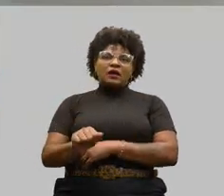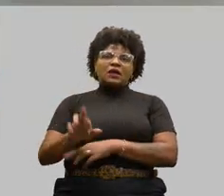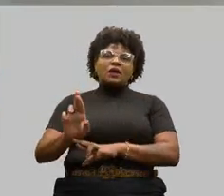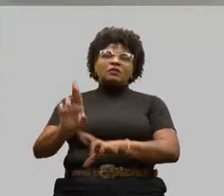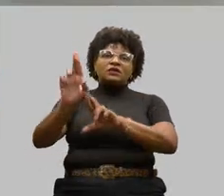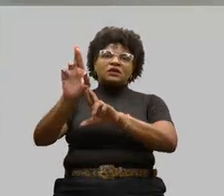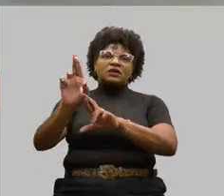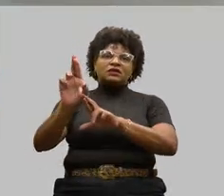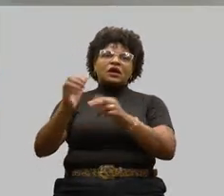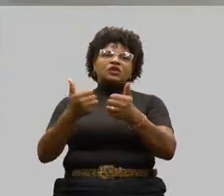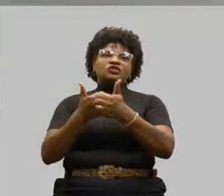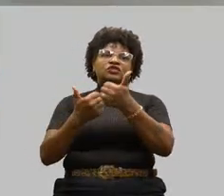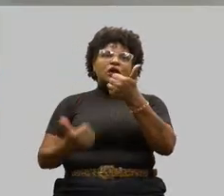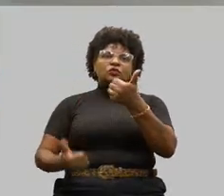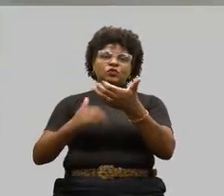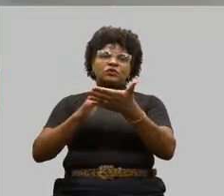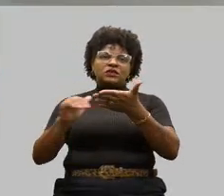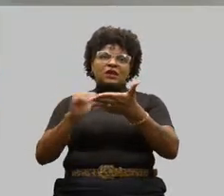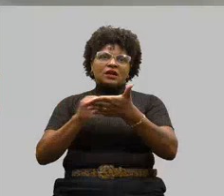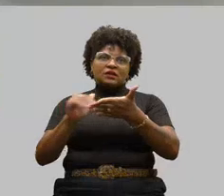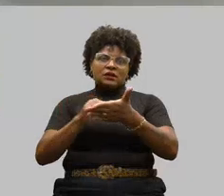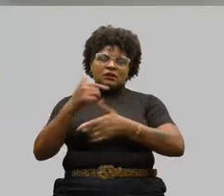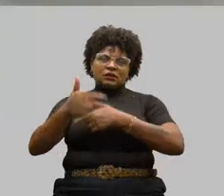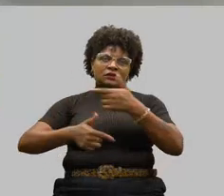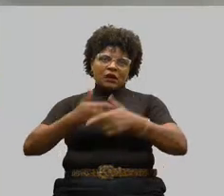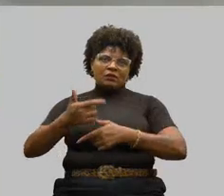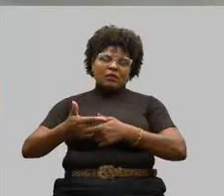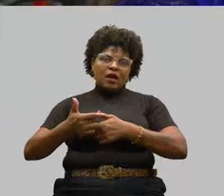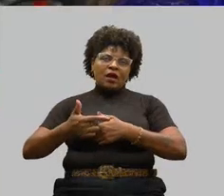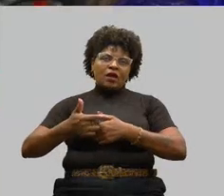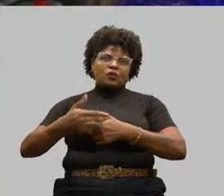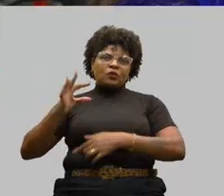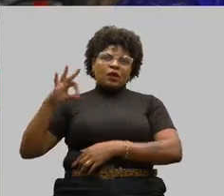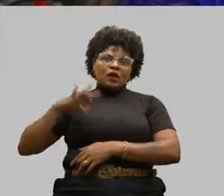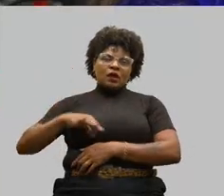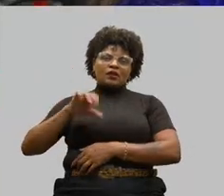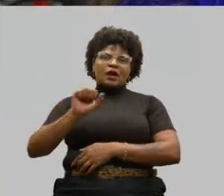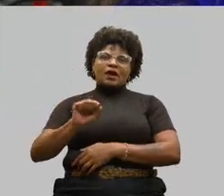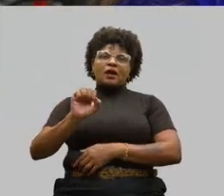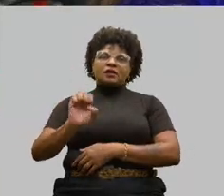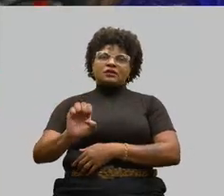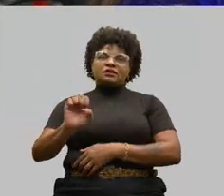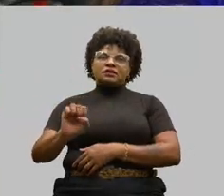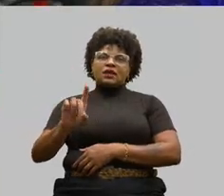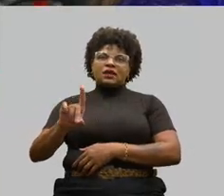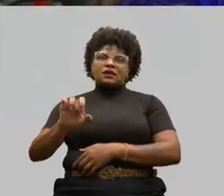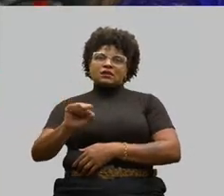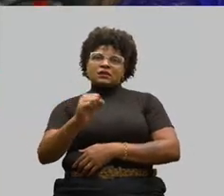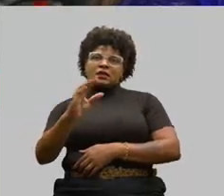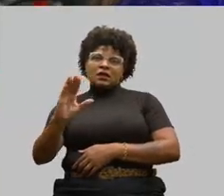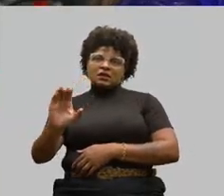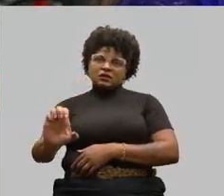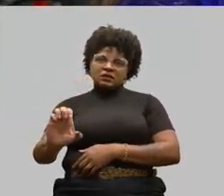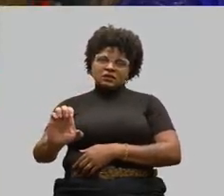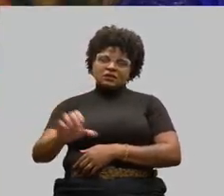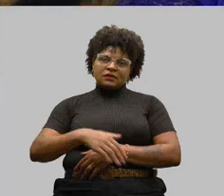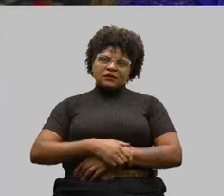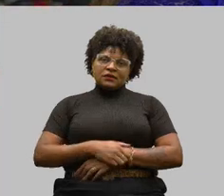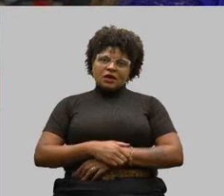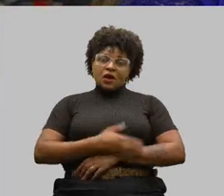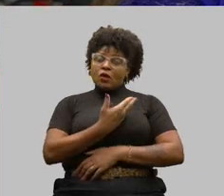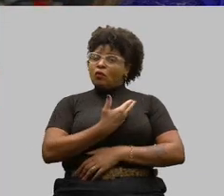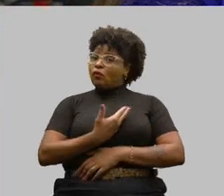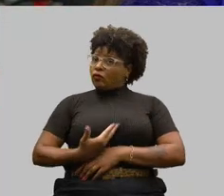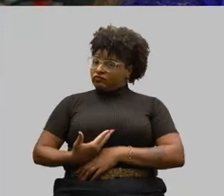inclusão produtiva trabalho emprego e renda o governo tem empreendido